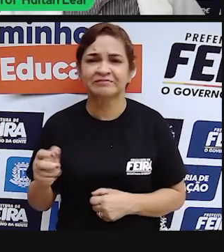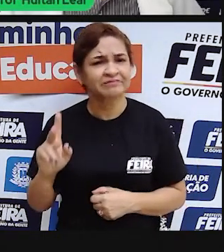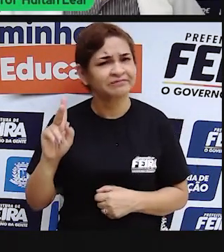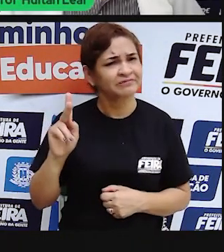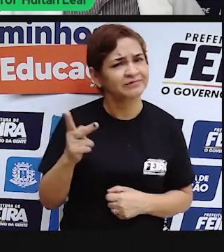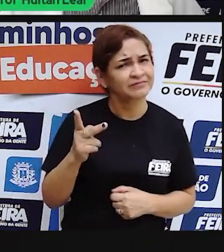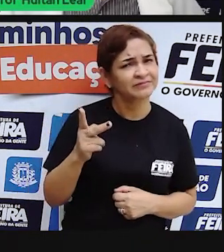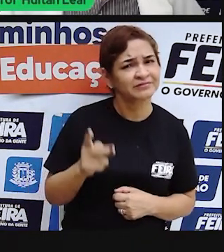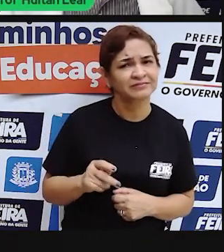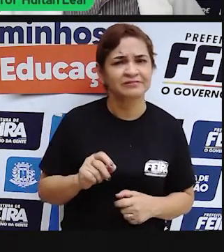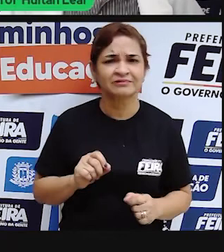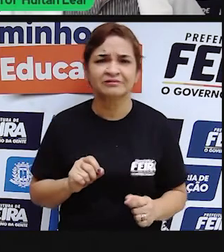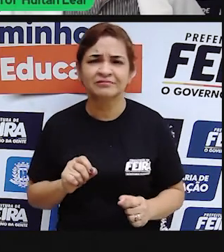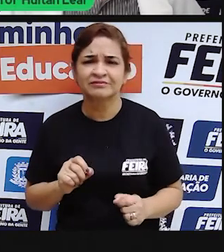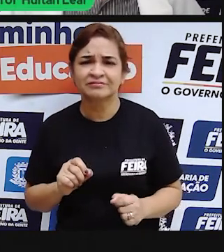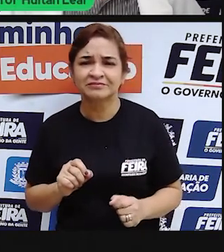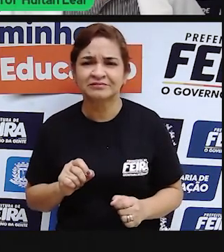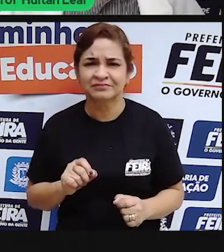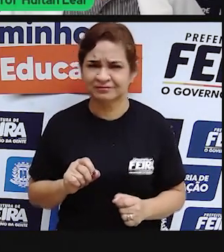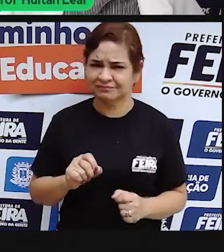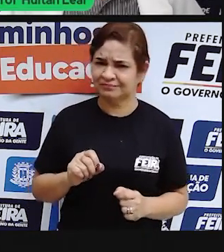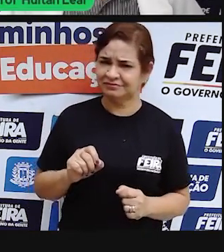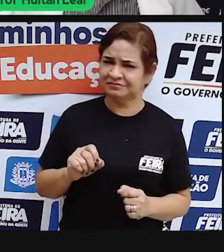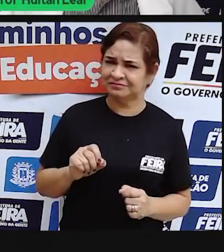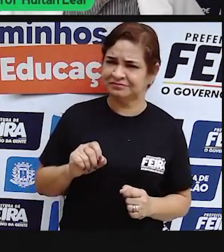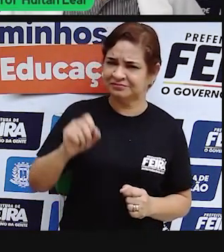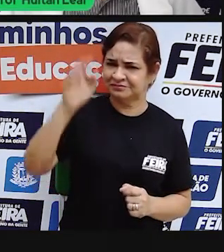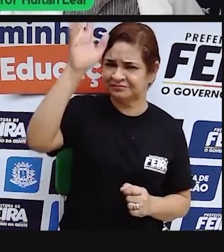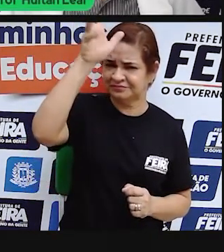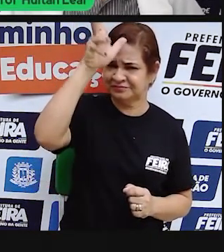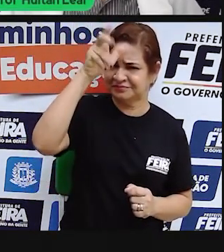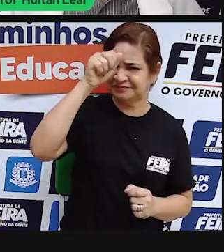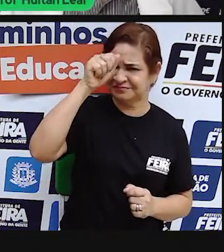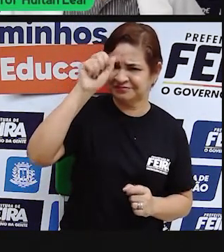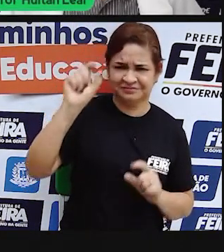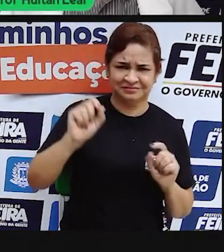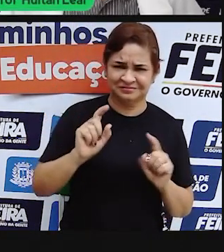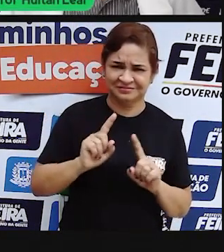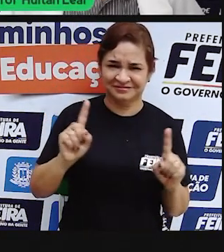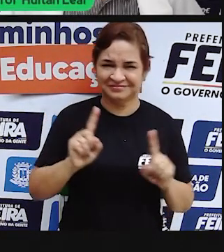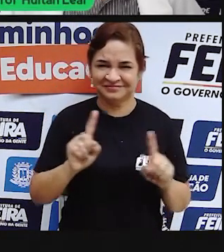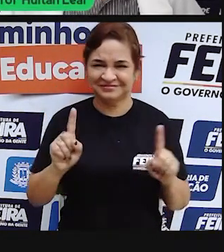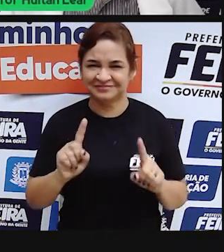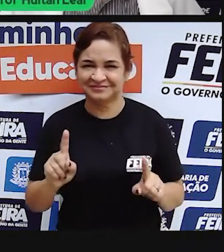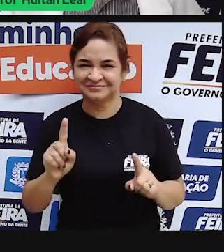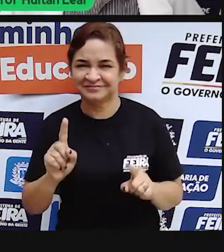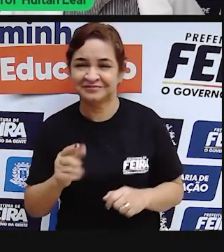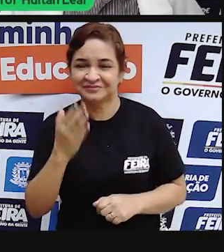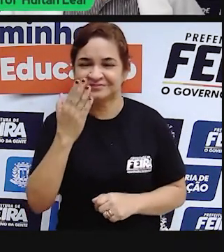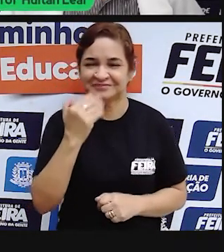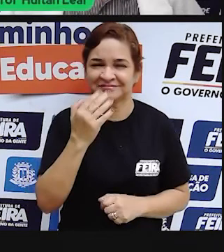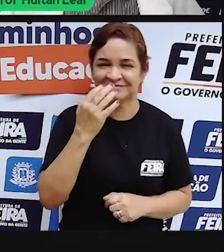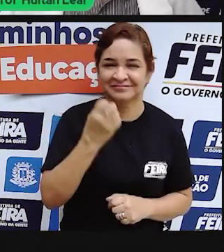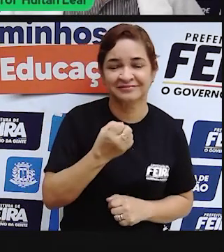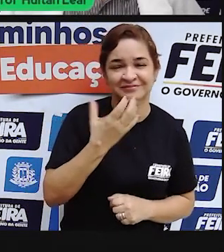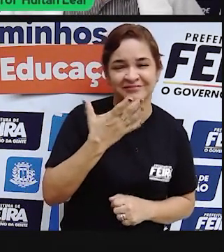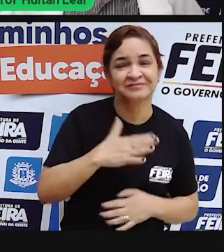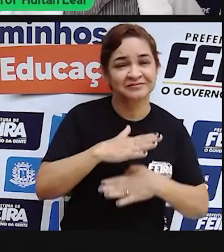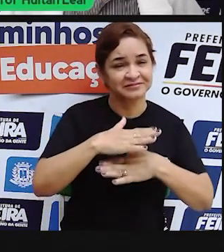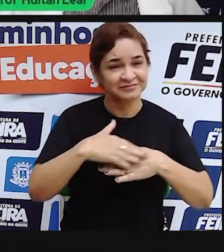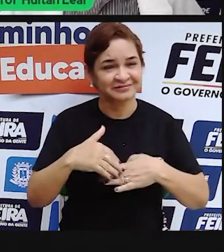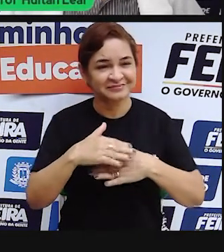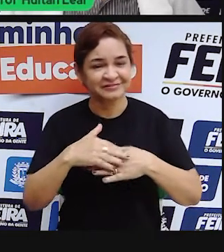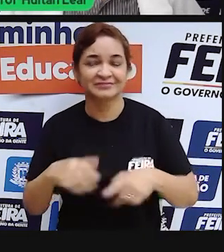H, a galinha. a galinha. Toda comida boa tem muito carinho